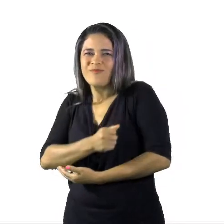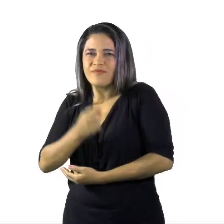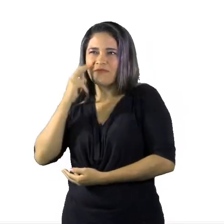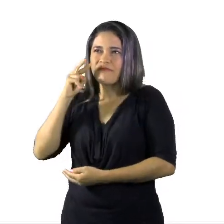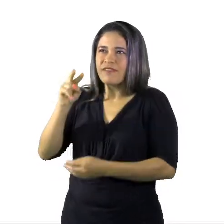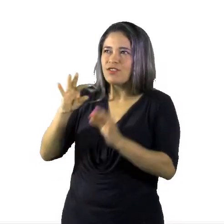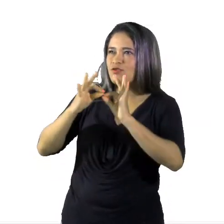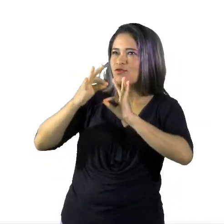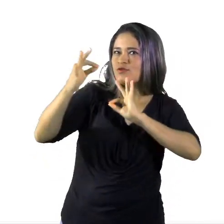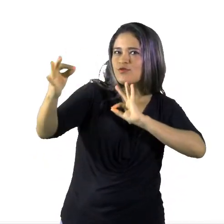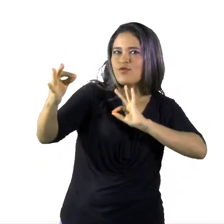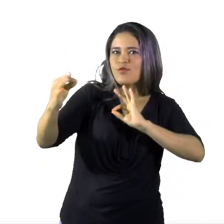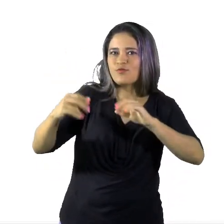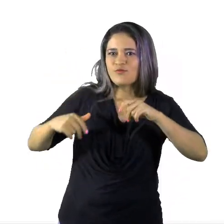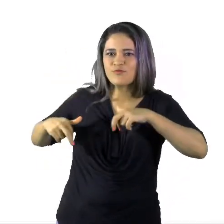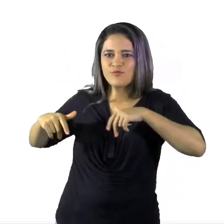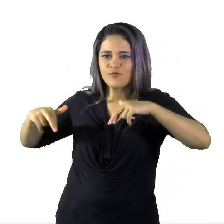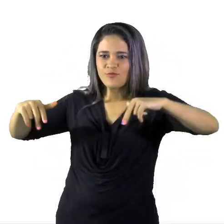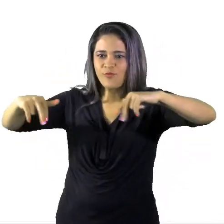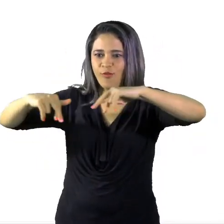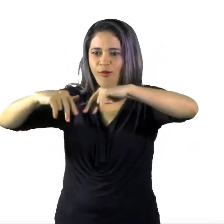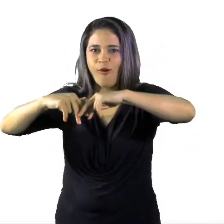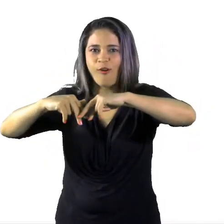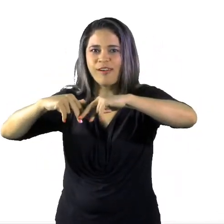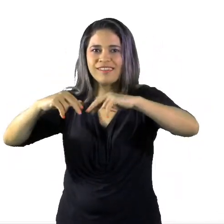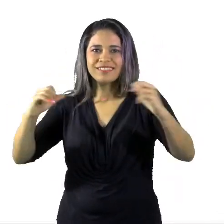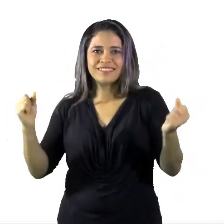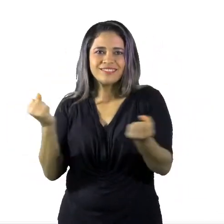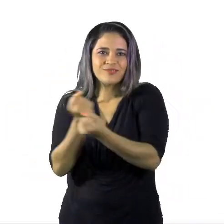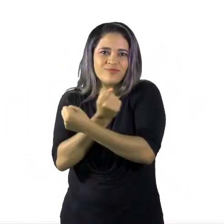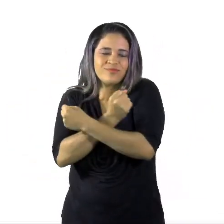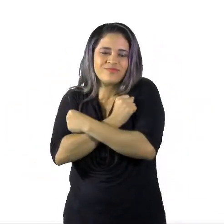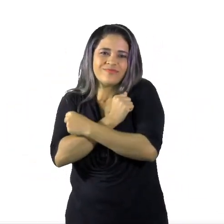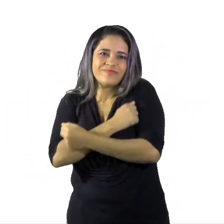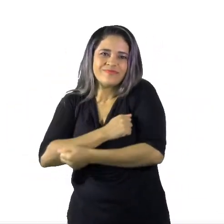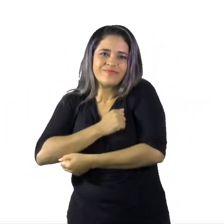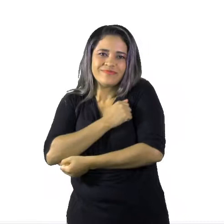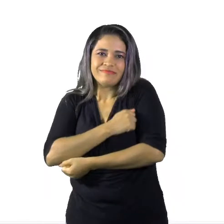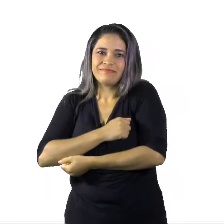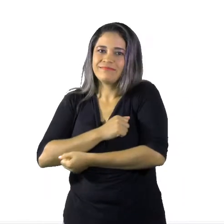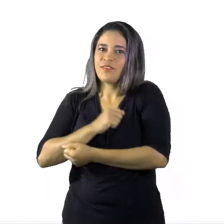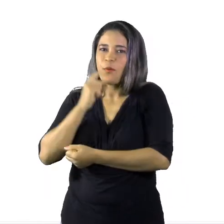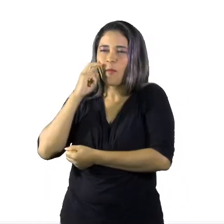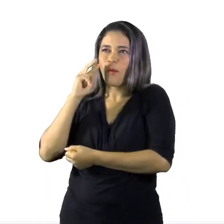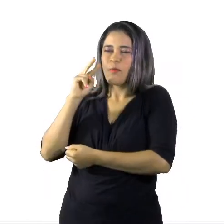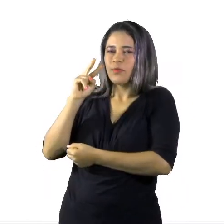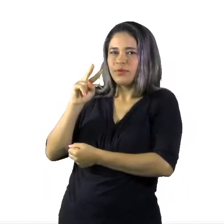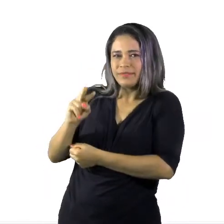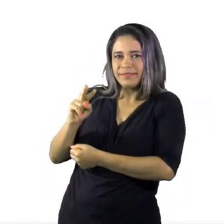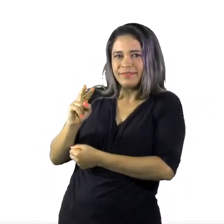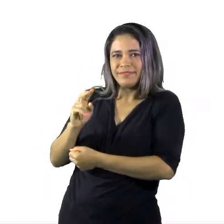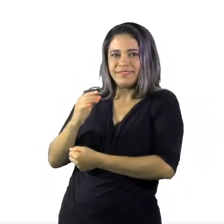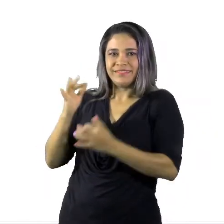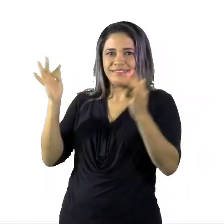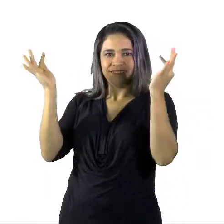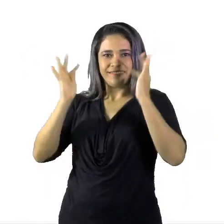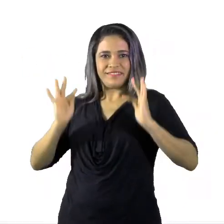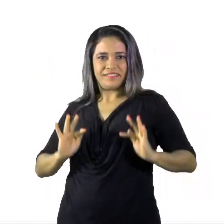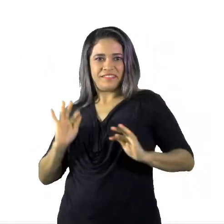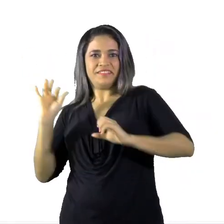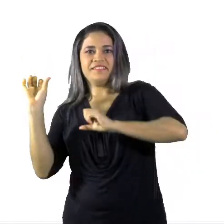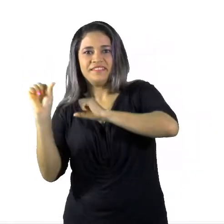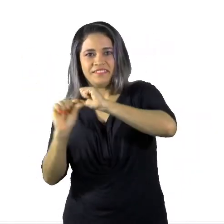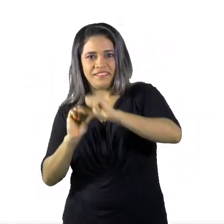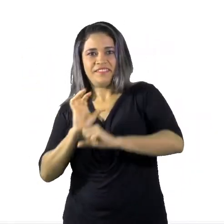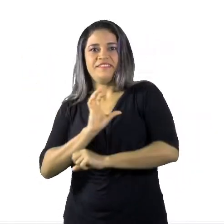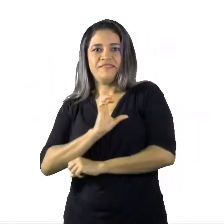e correm sorrindo para se encontrar num abraço gostoso, transformando felicidade em amor. A